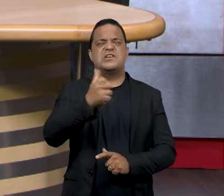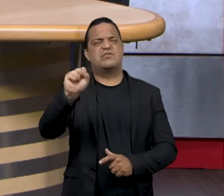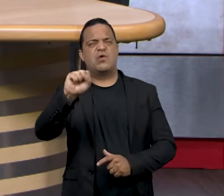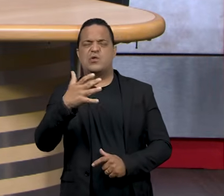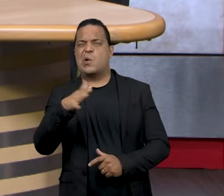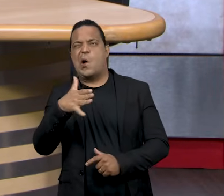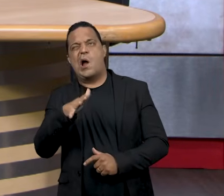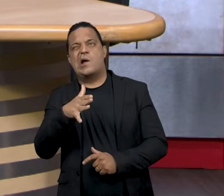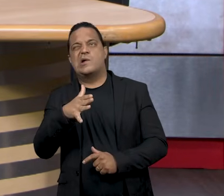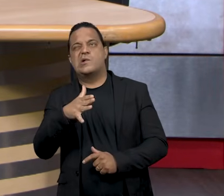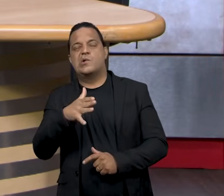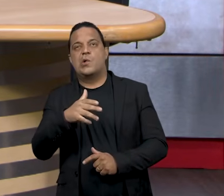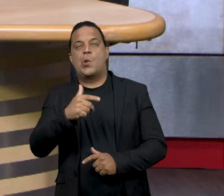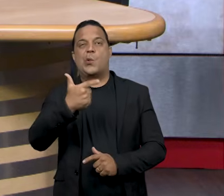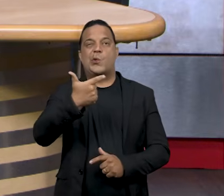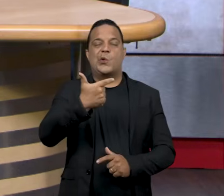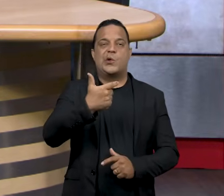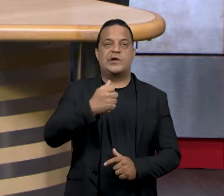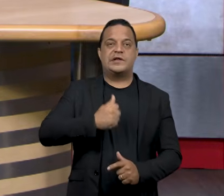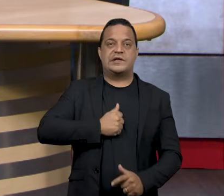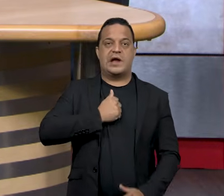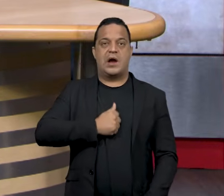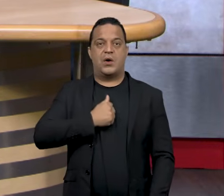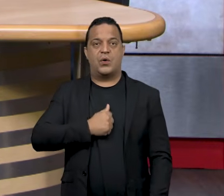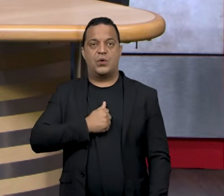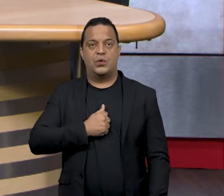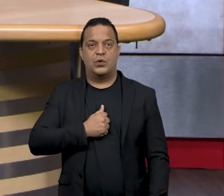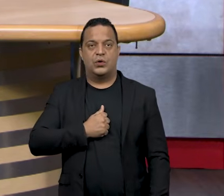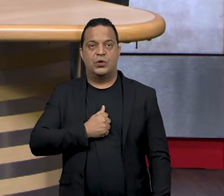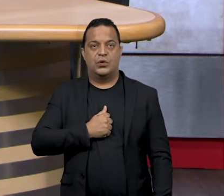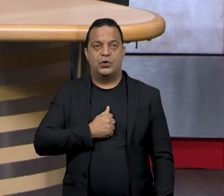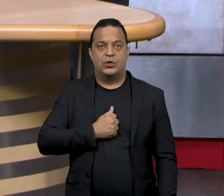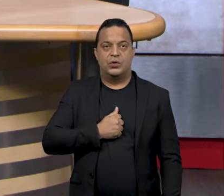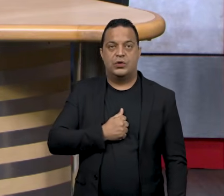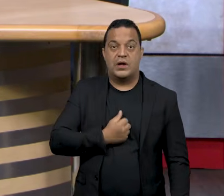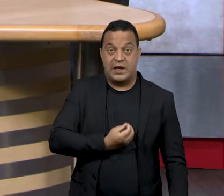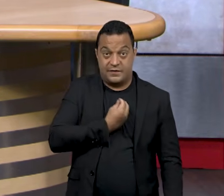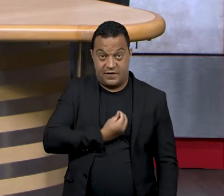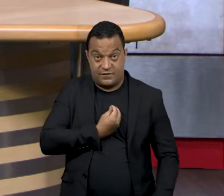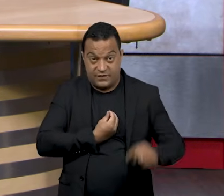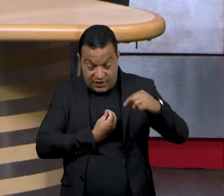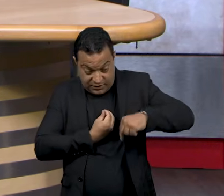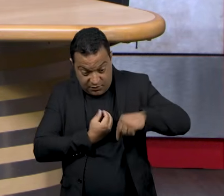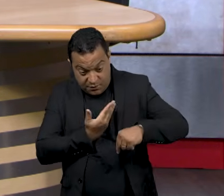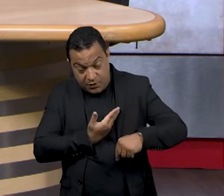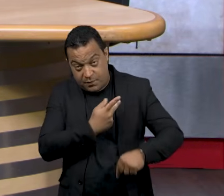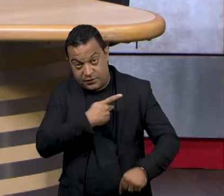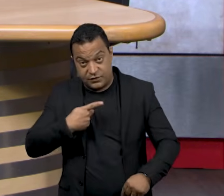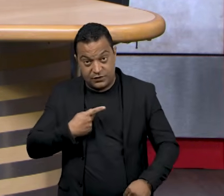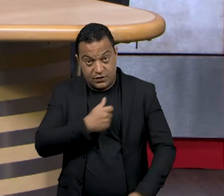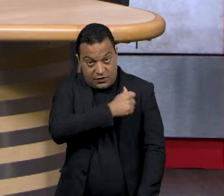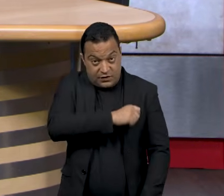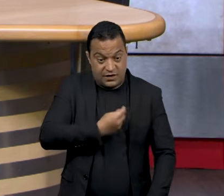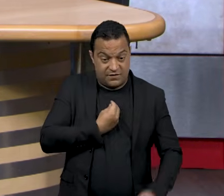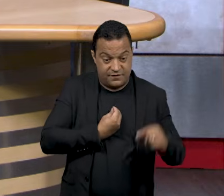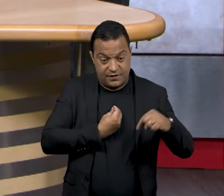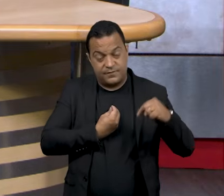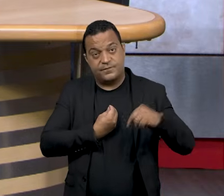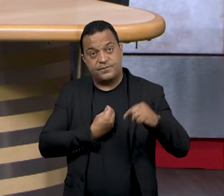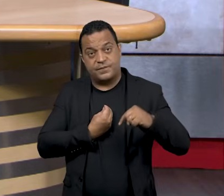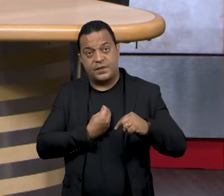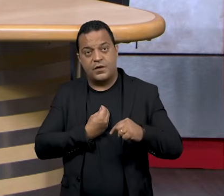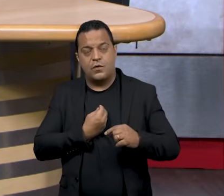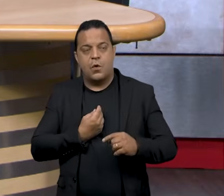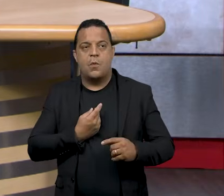18. Ele foi exibido no dia 2 de agosto. E Albino participou de 2 programas conosco.